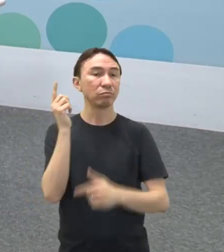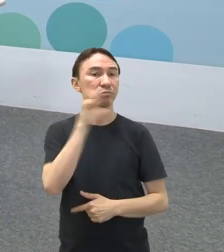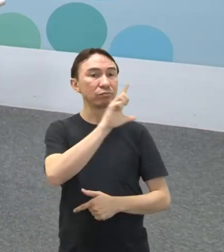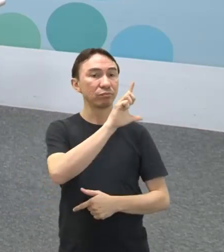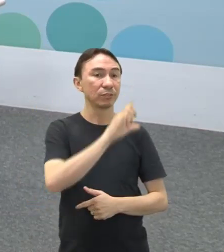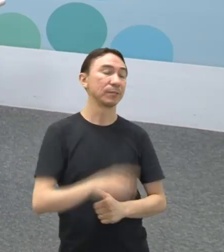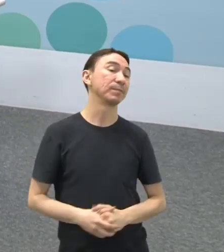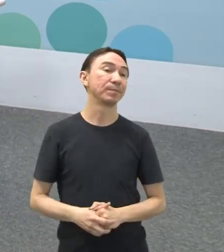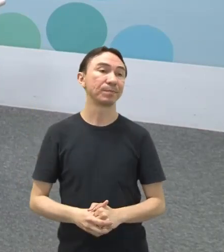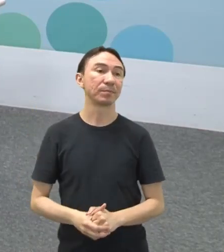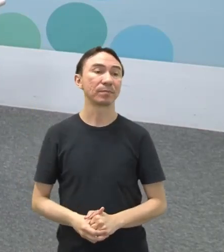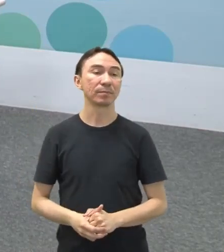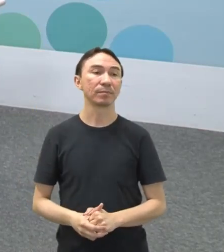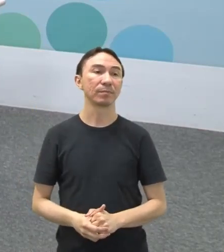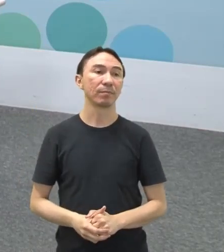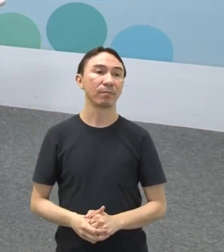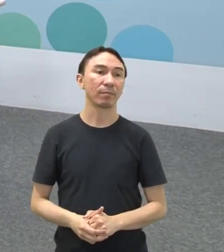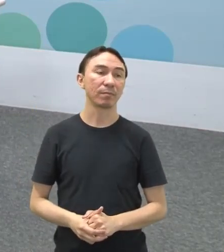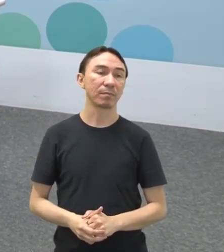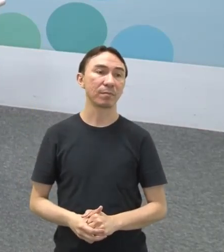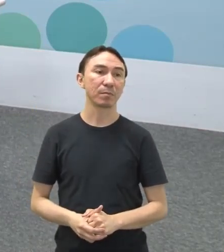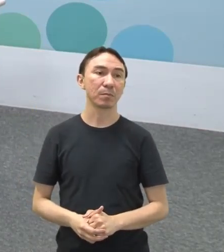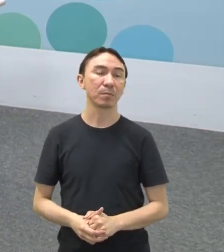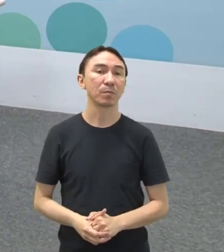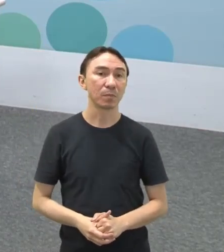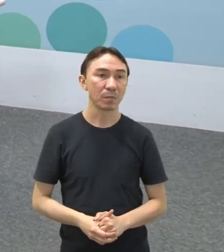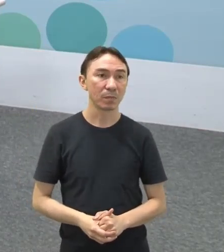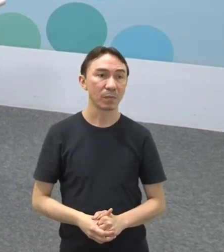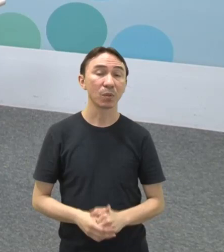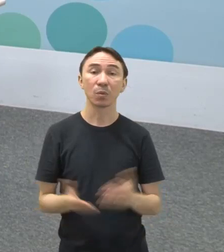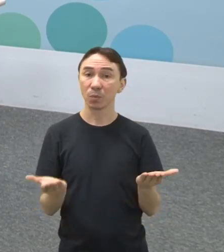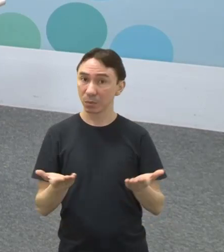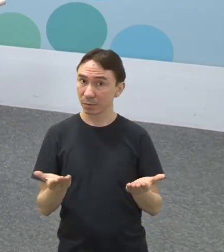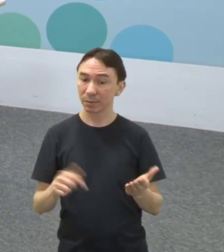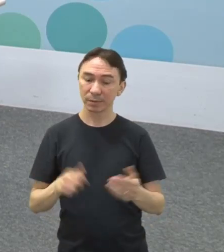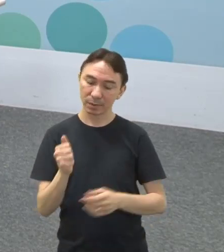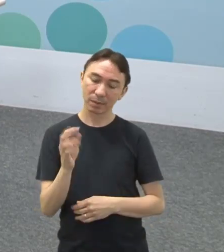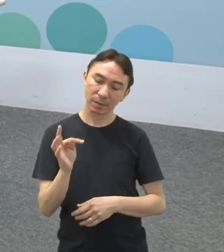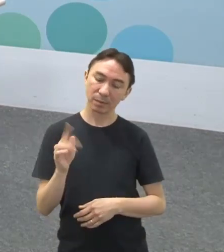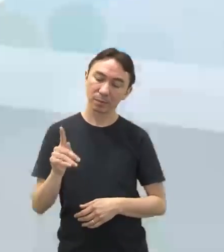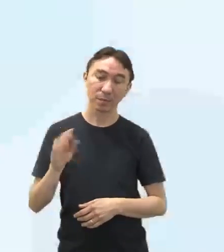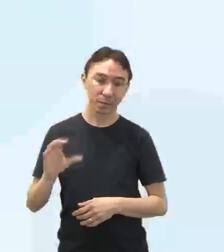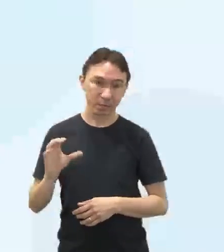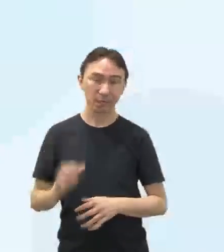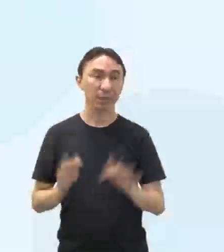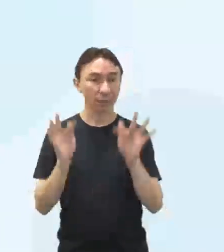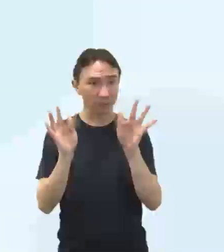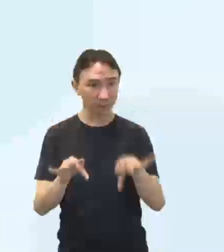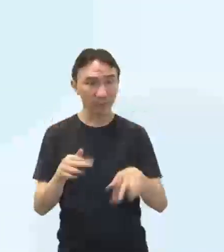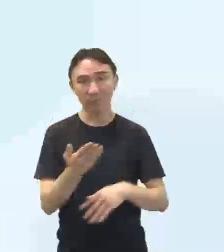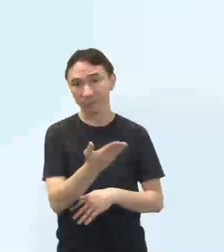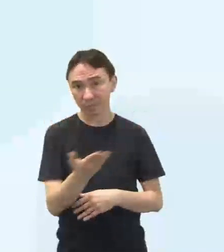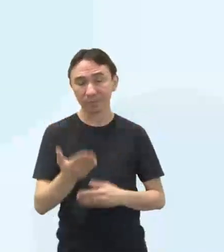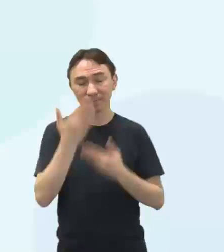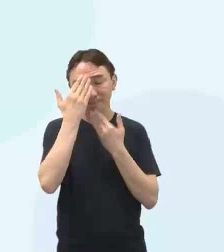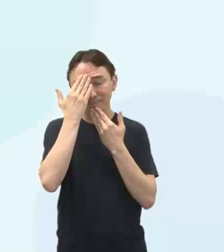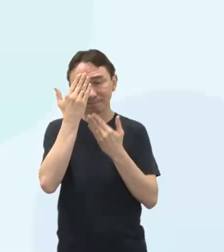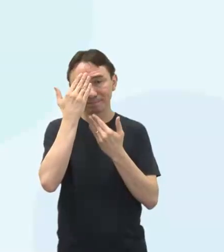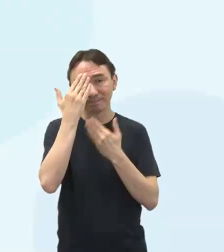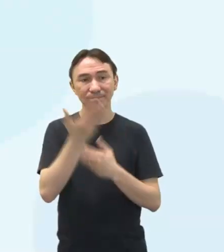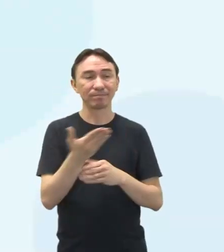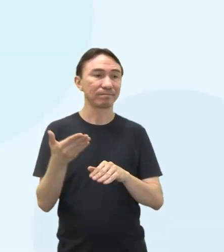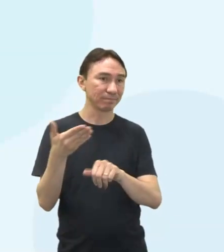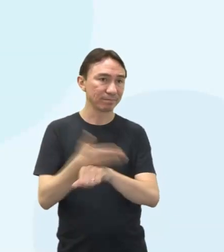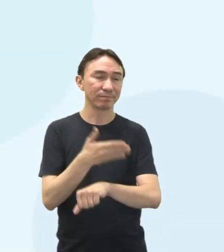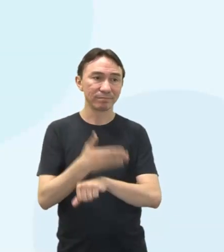né É então nossa formação está se encerrando a gente agradece a participação de todo mundo a gente agradece a